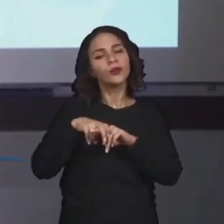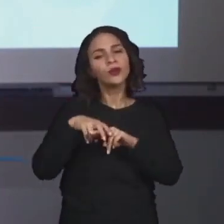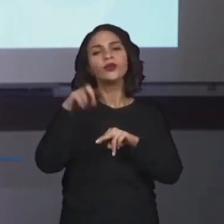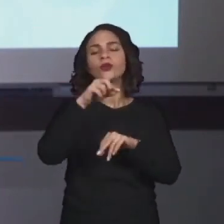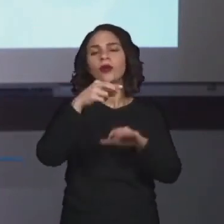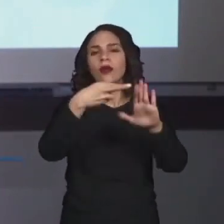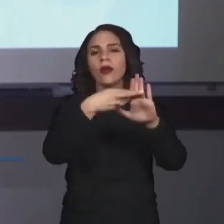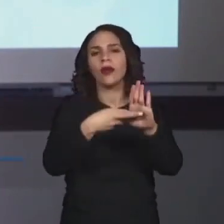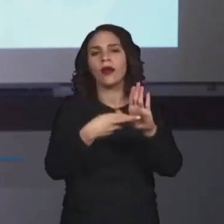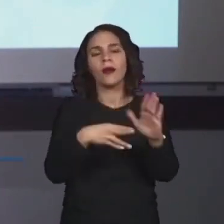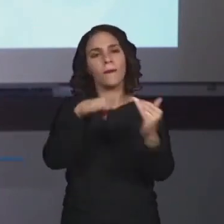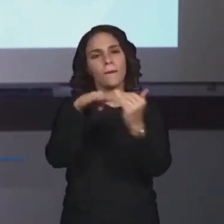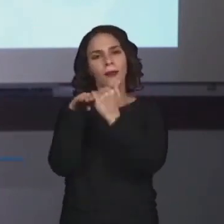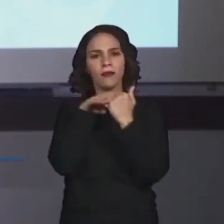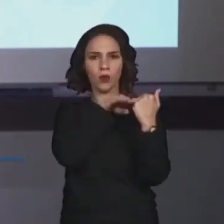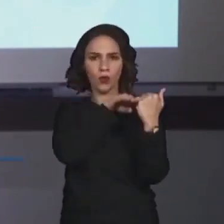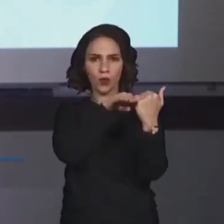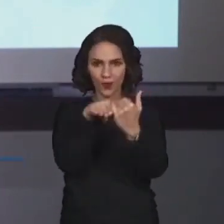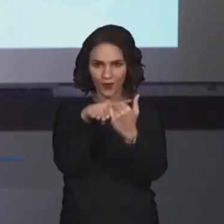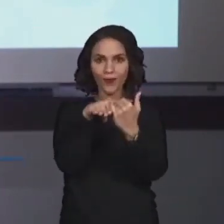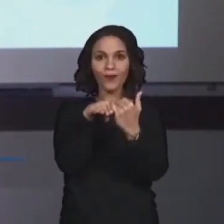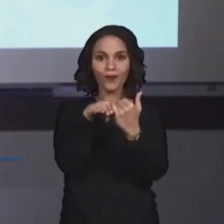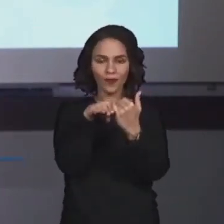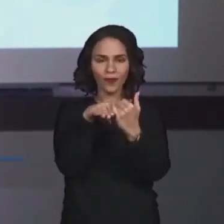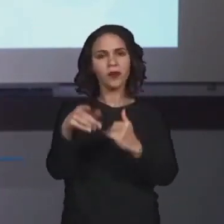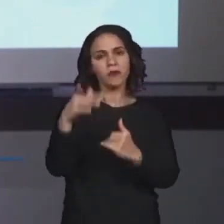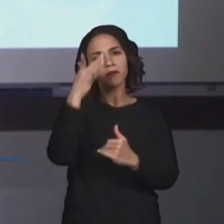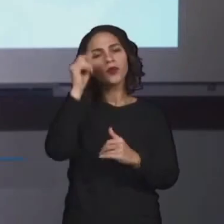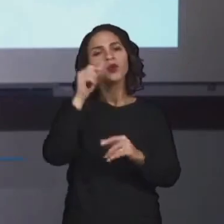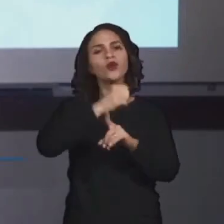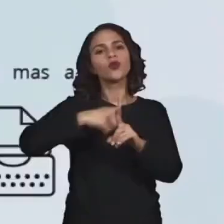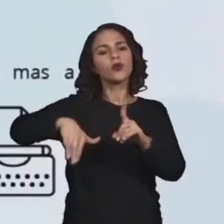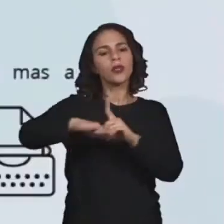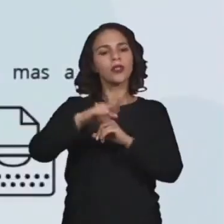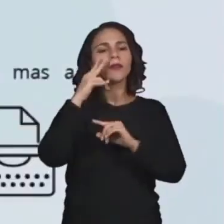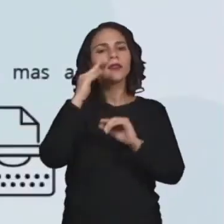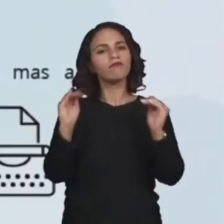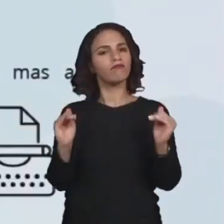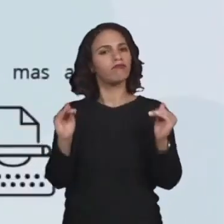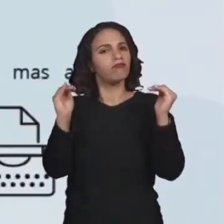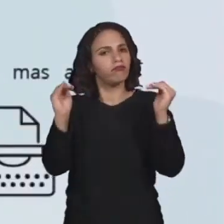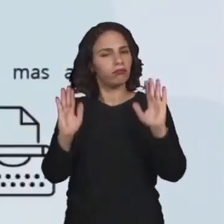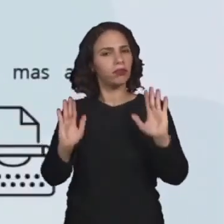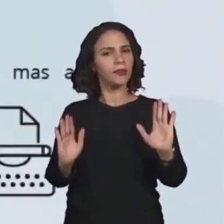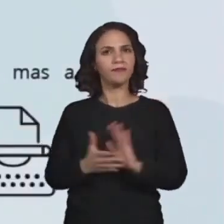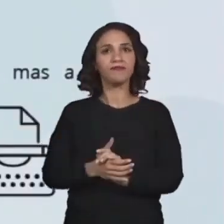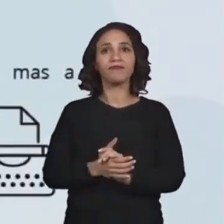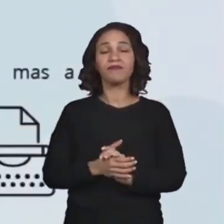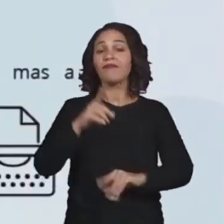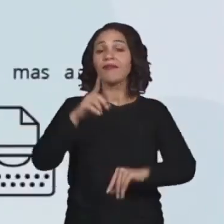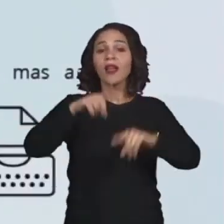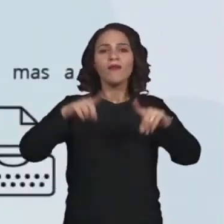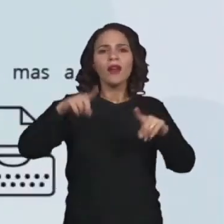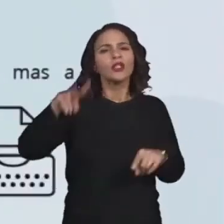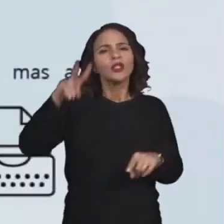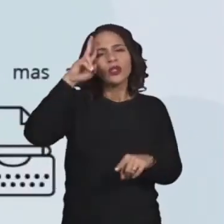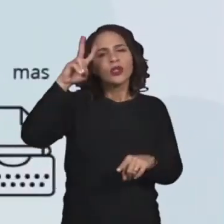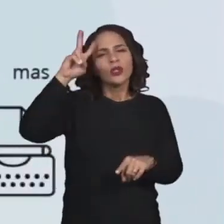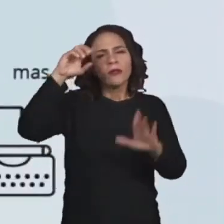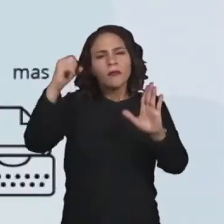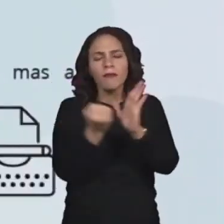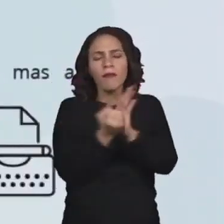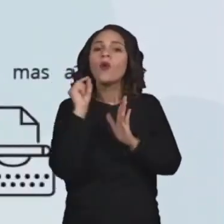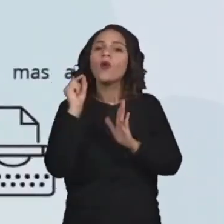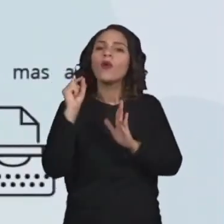norma padrão, correto? Que é a de maior prestígio social. Variações históricas. São variações que ocorrem